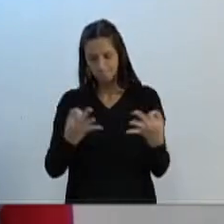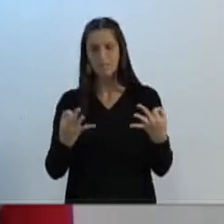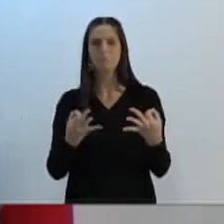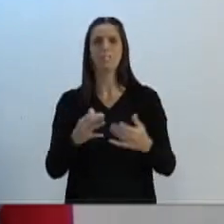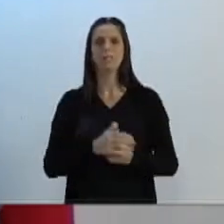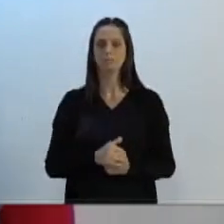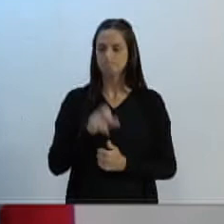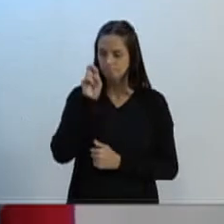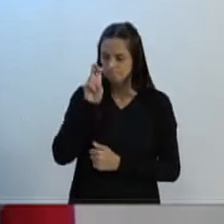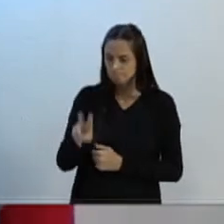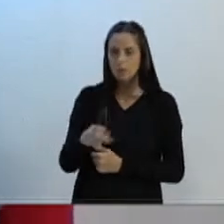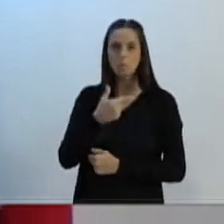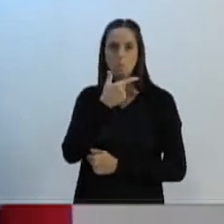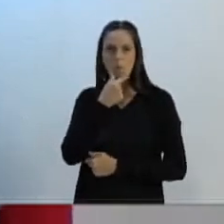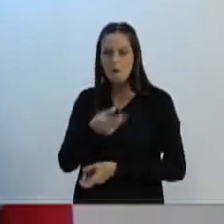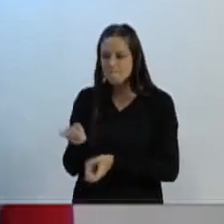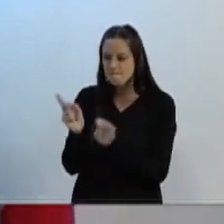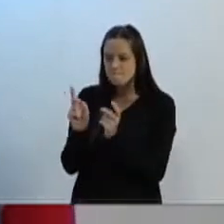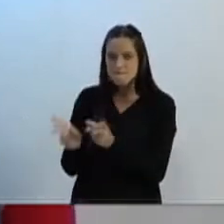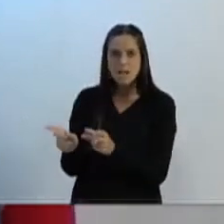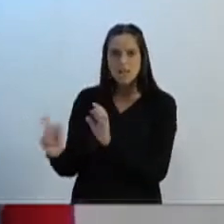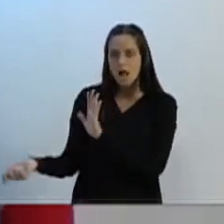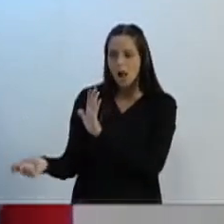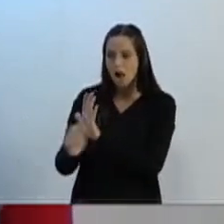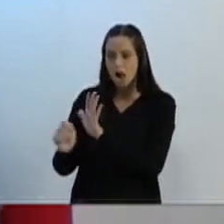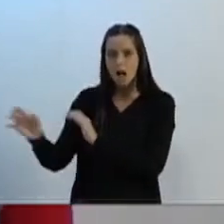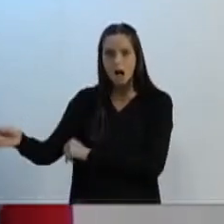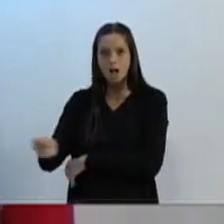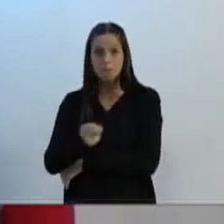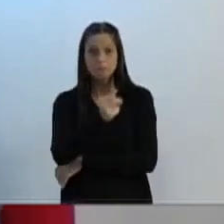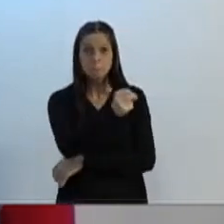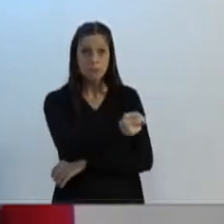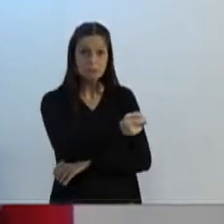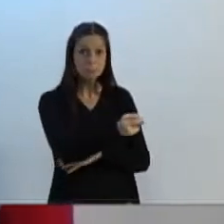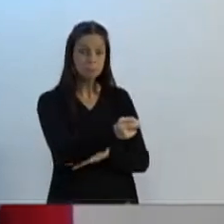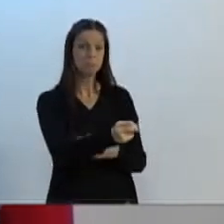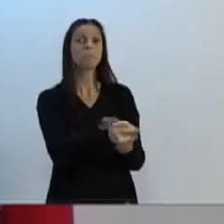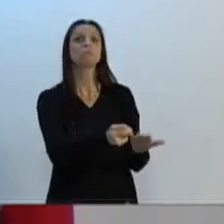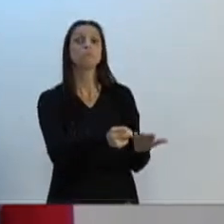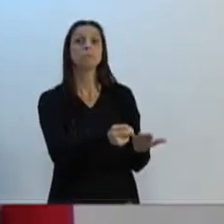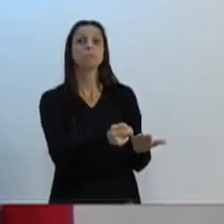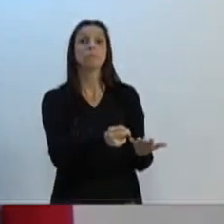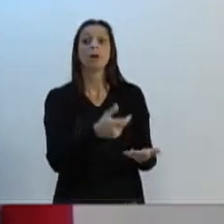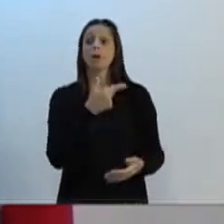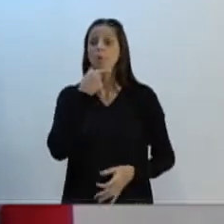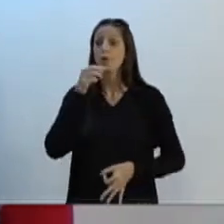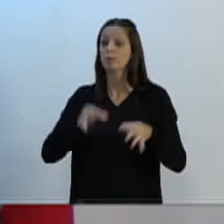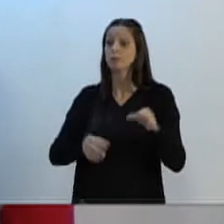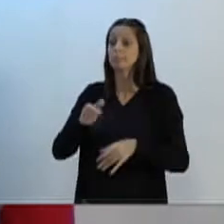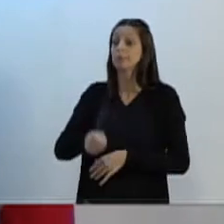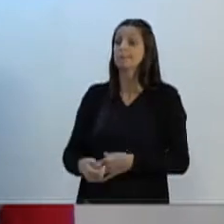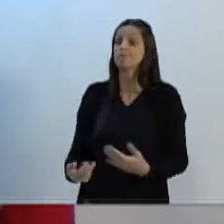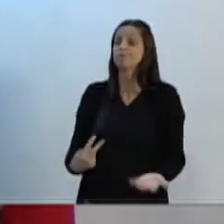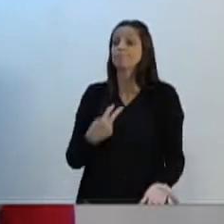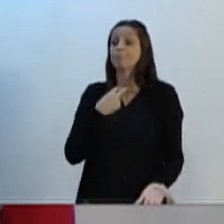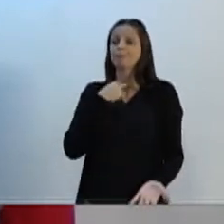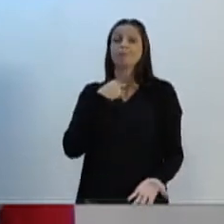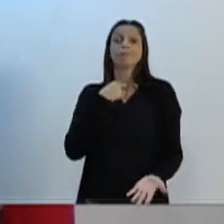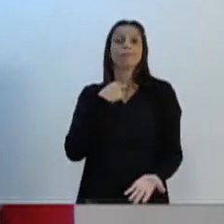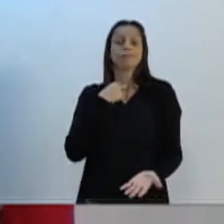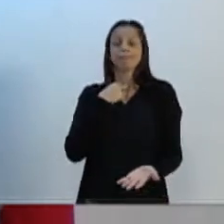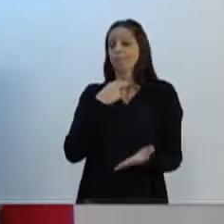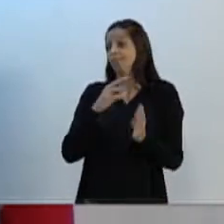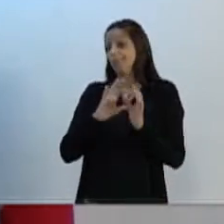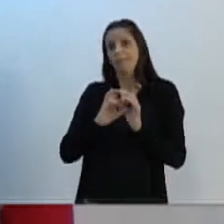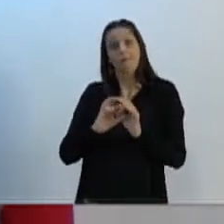prender bandido, chegam na frente do juiz e esse se vê obrigado a liberar o meliante